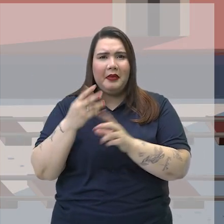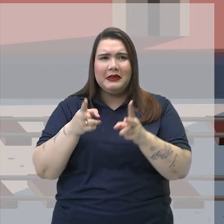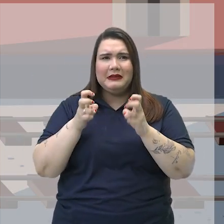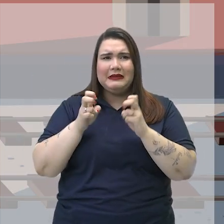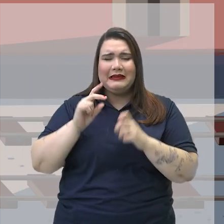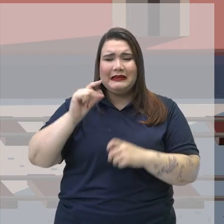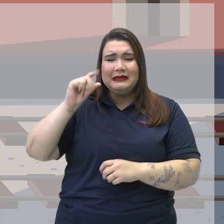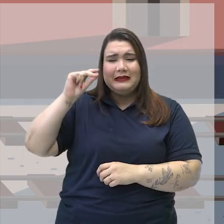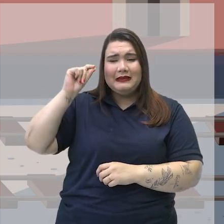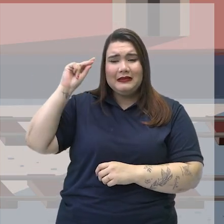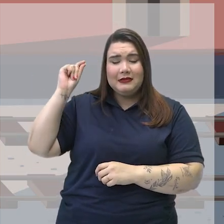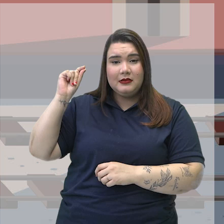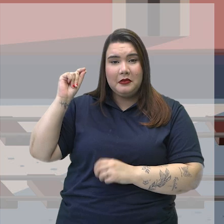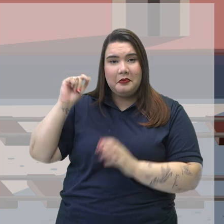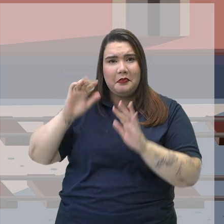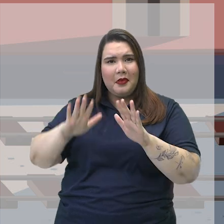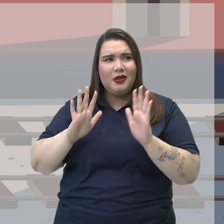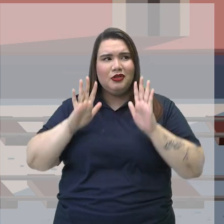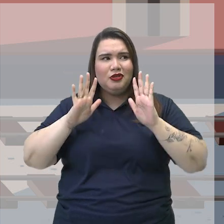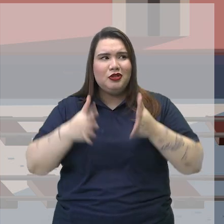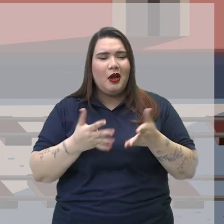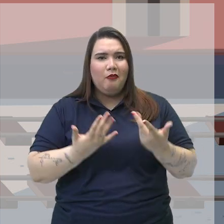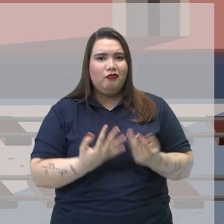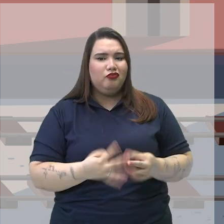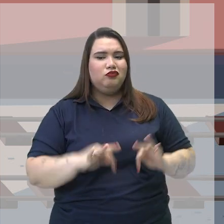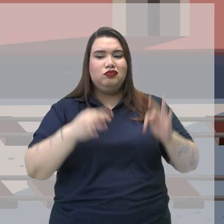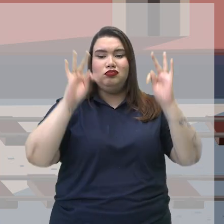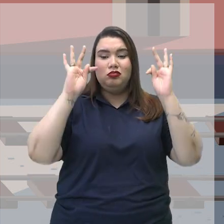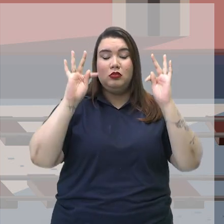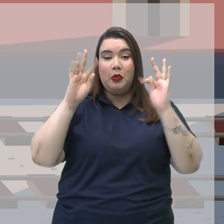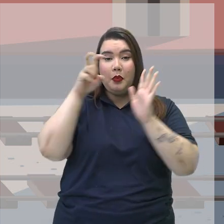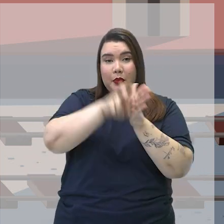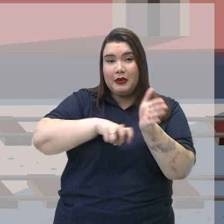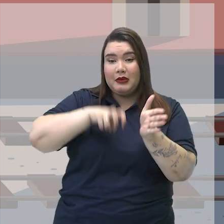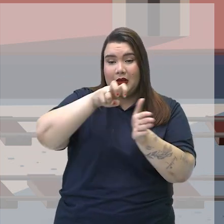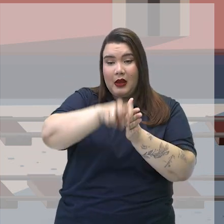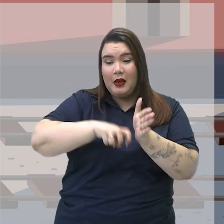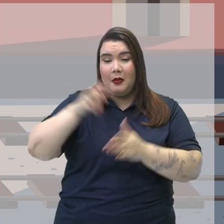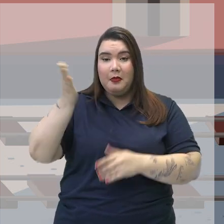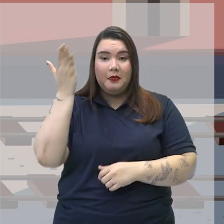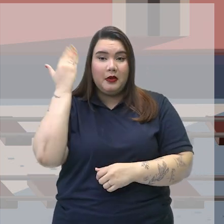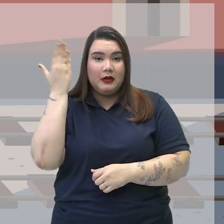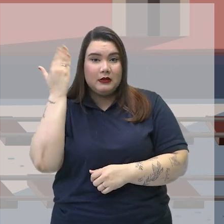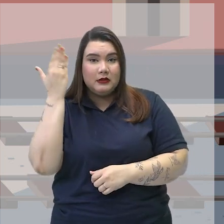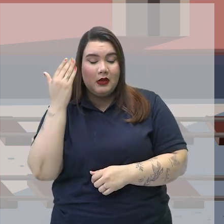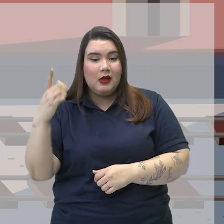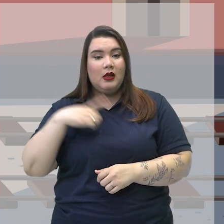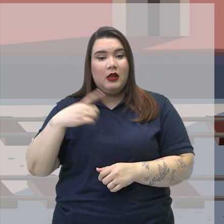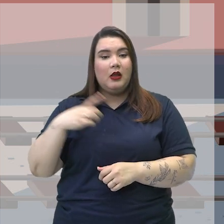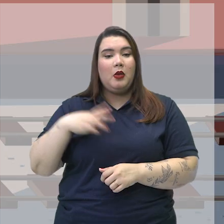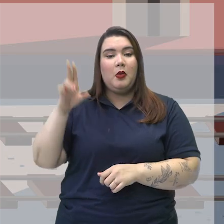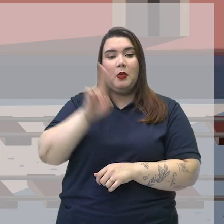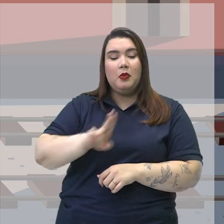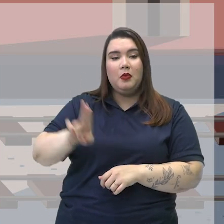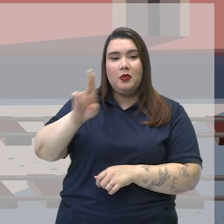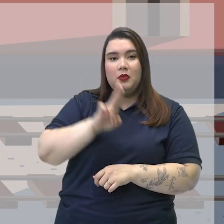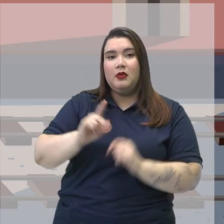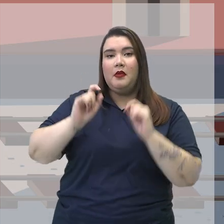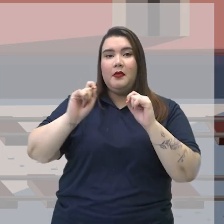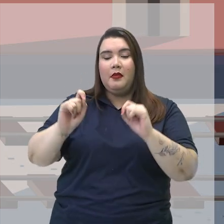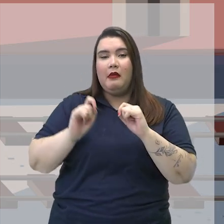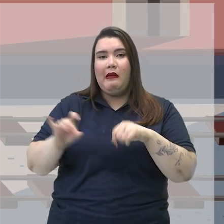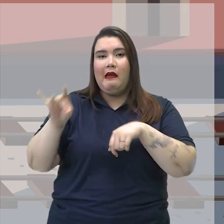quanto nós evoluímos nessa situação. Os trens de antigamente, eles eram movidos a vapor, né? Com